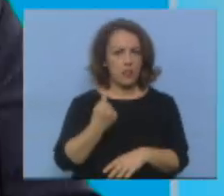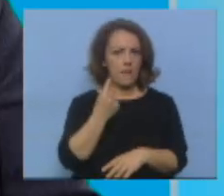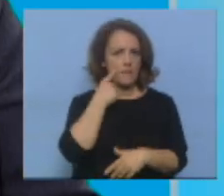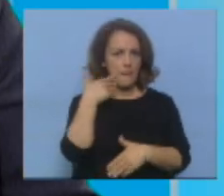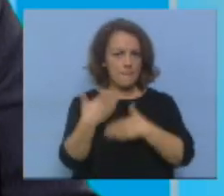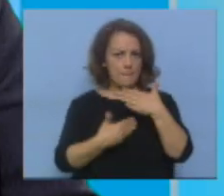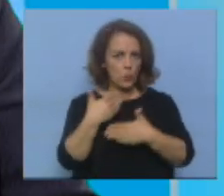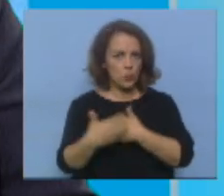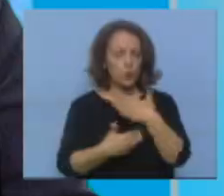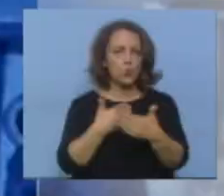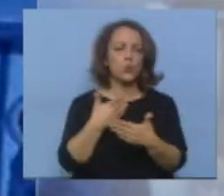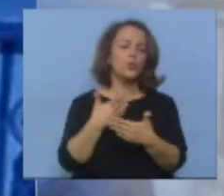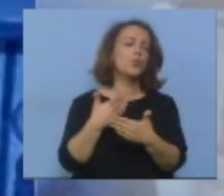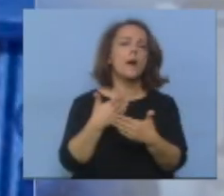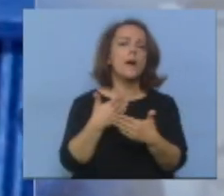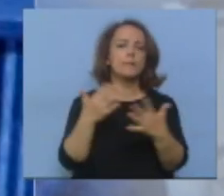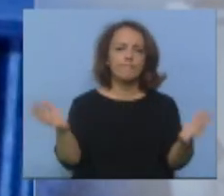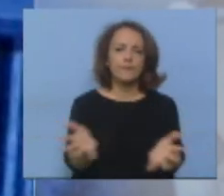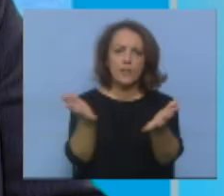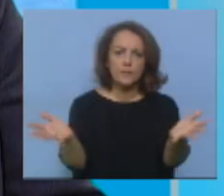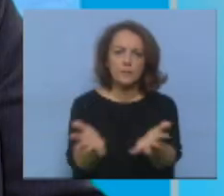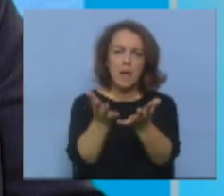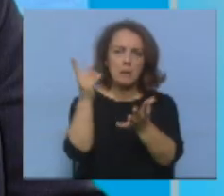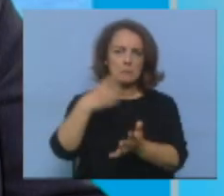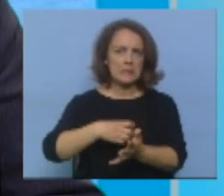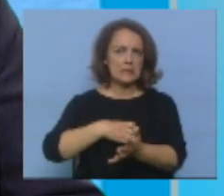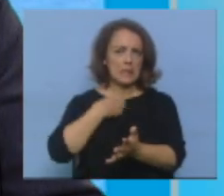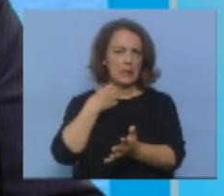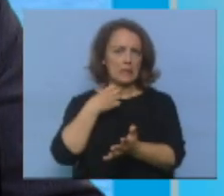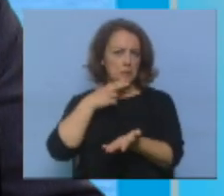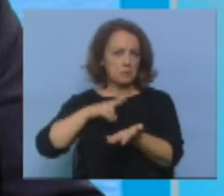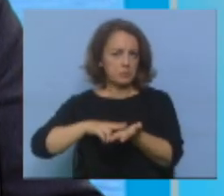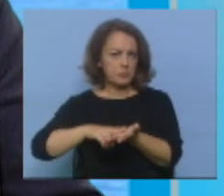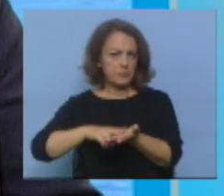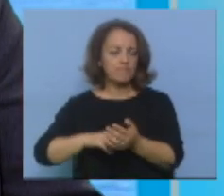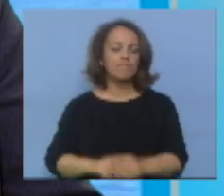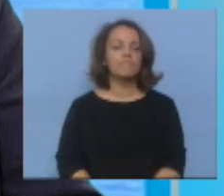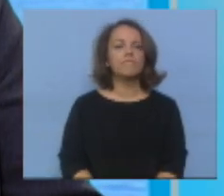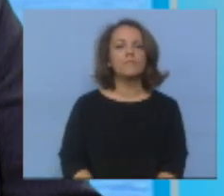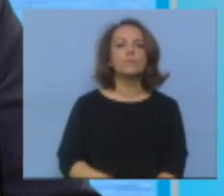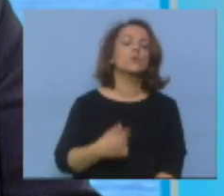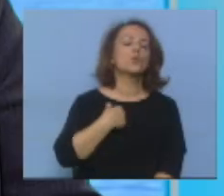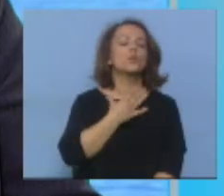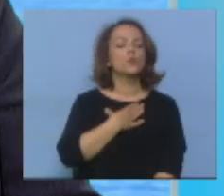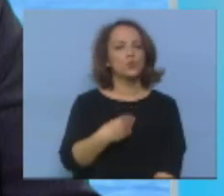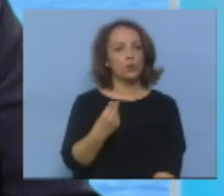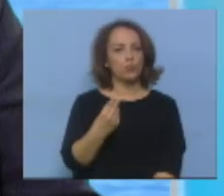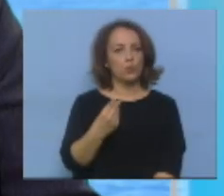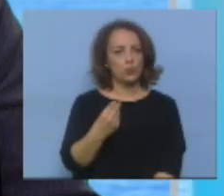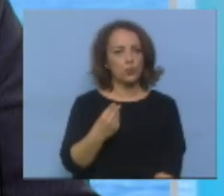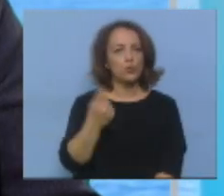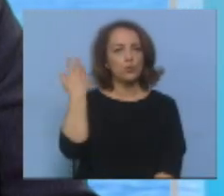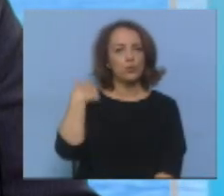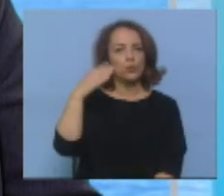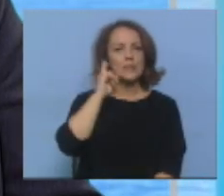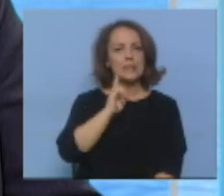e têm-na mantido, na sua opinião? Eu gostei muito da carta que o Sr. Patriarca escreveu no dia